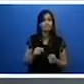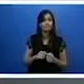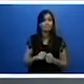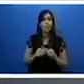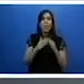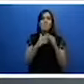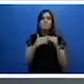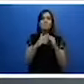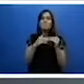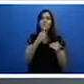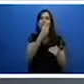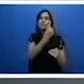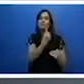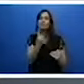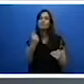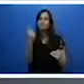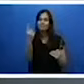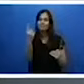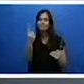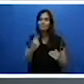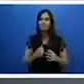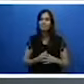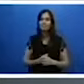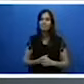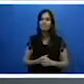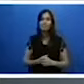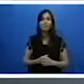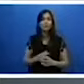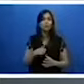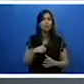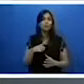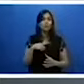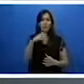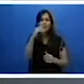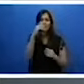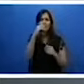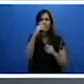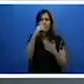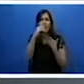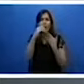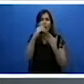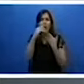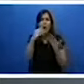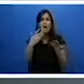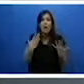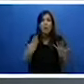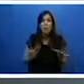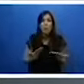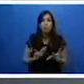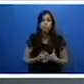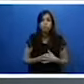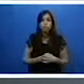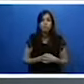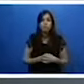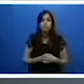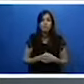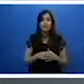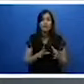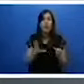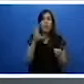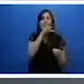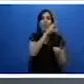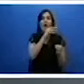é suficiente. Mas quando eu fui buscar recurso aqui, também não tinha nada. Olha a pobreza. Então, olha onde eu vou ter que